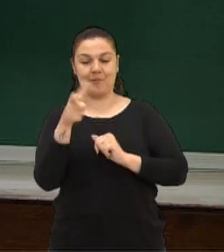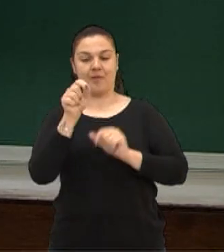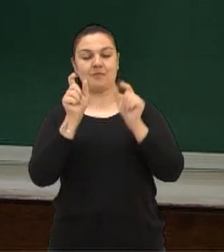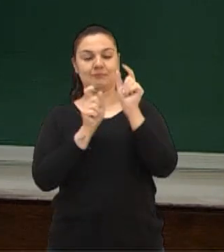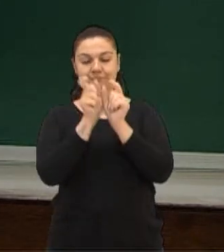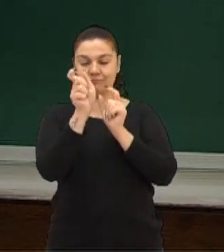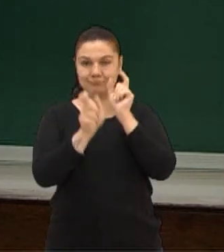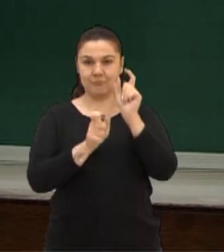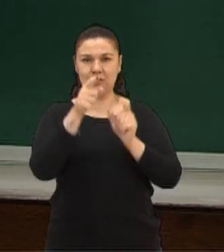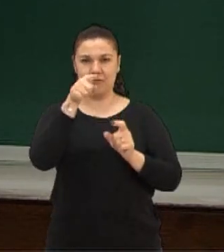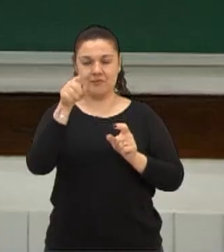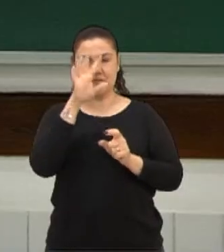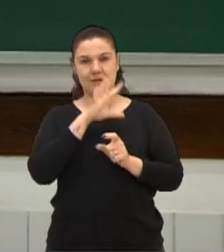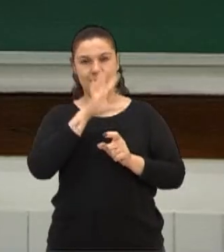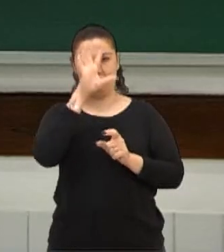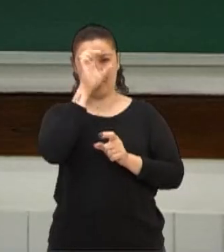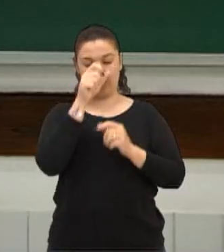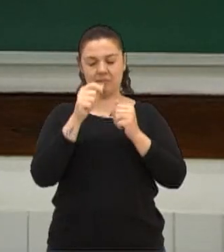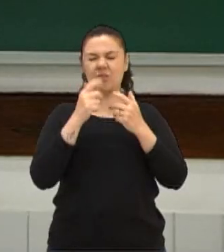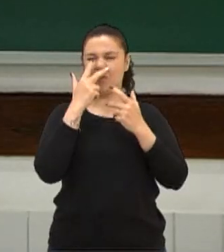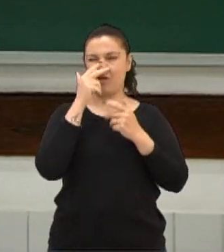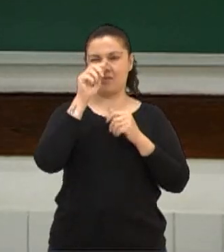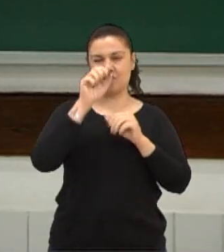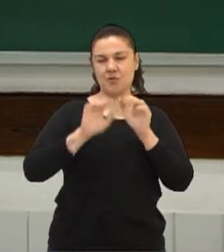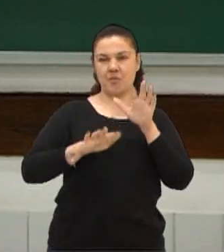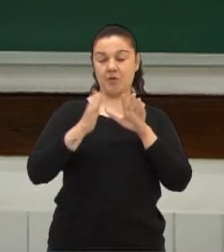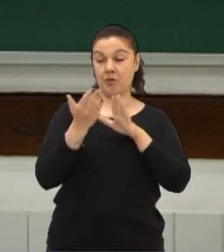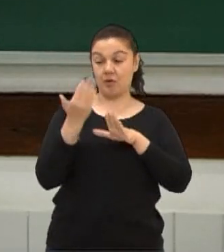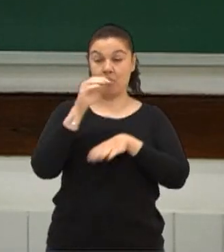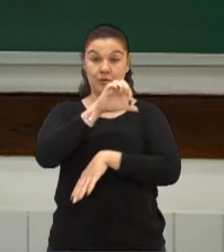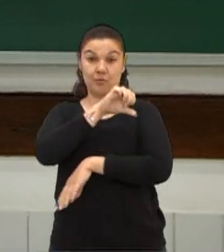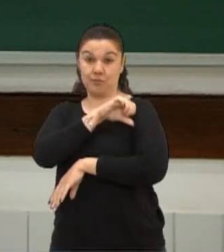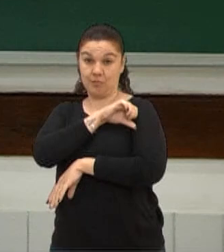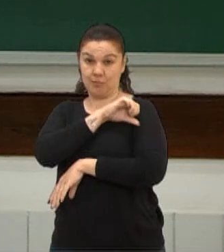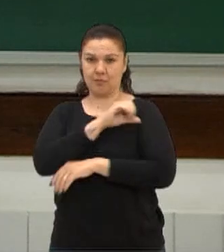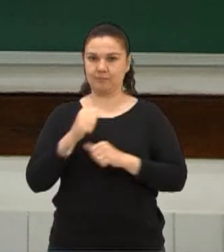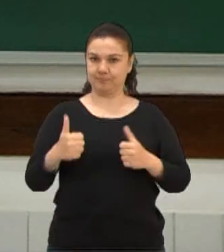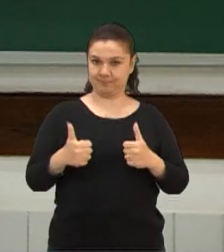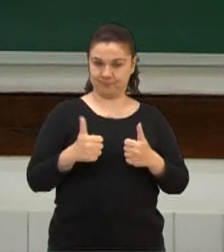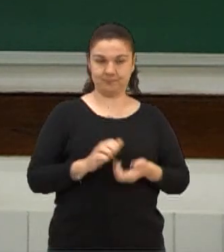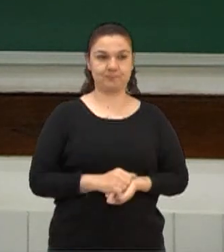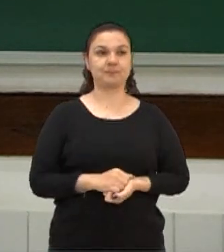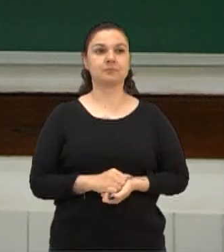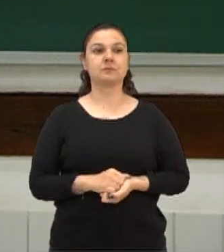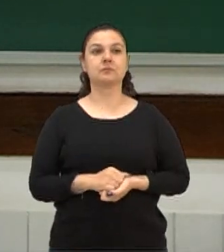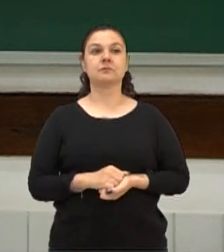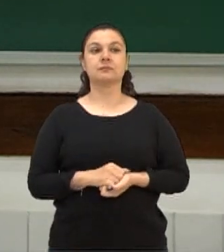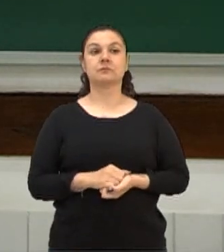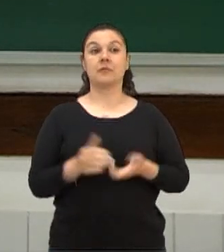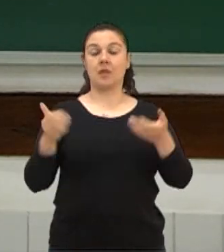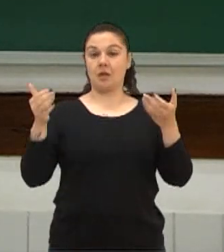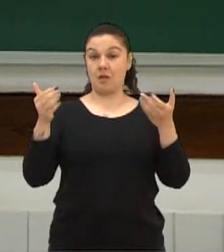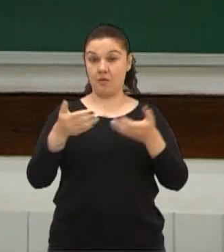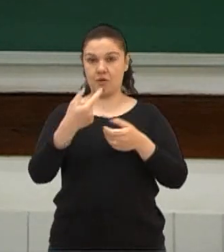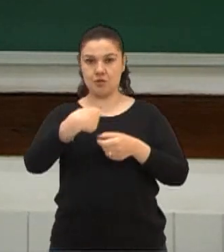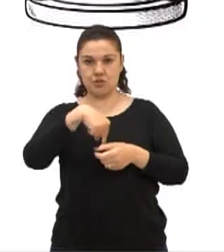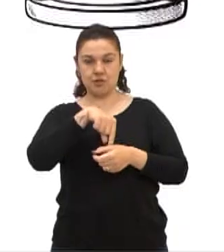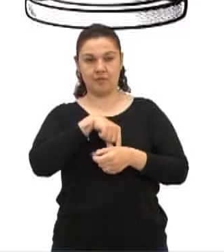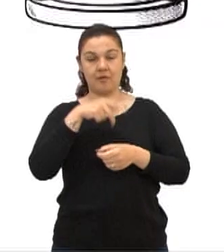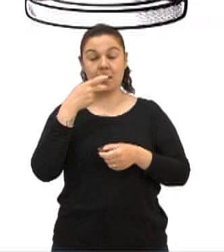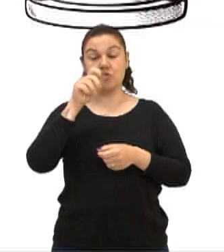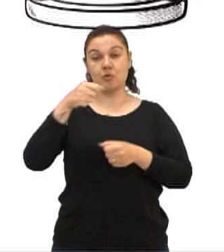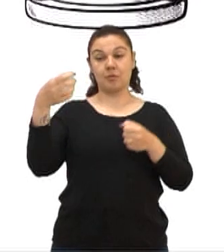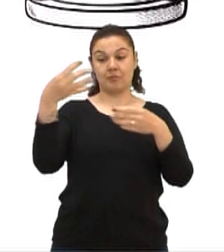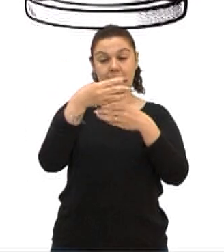sílabas métricas. Vocês aprenderam isso possivelmente no 9º ano, ok? E hoje nós vamos falar